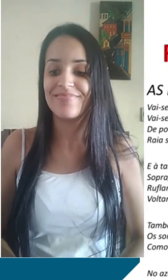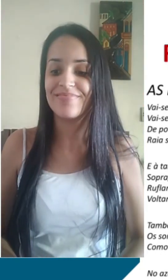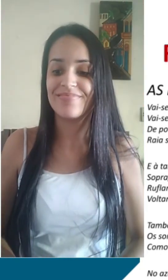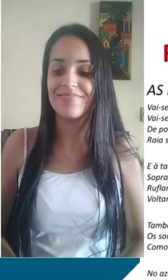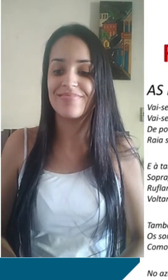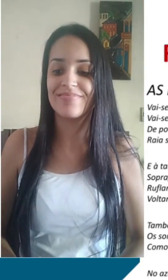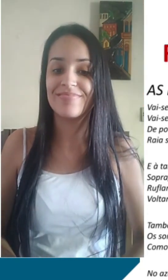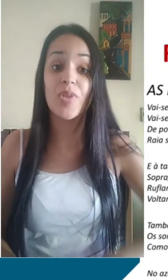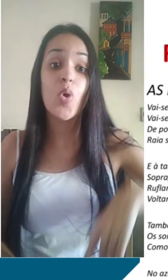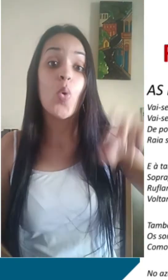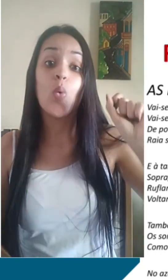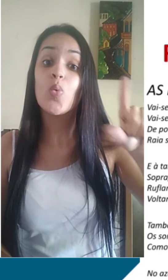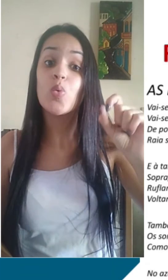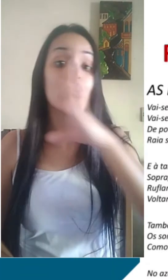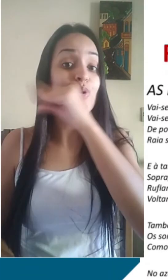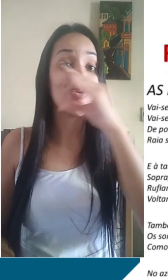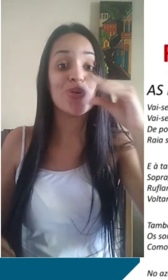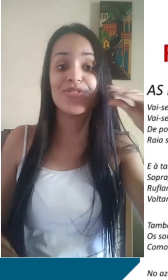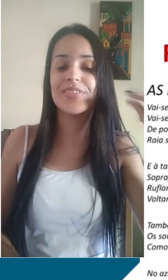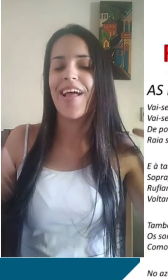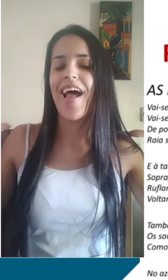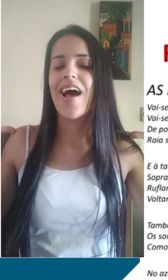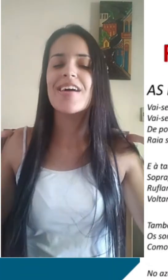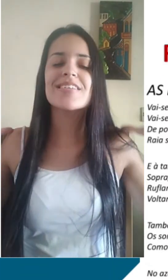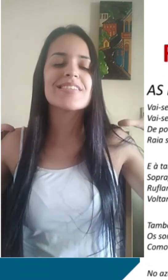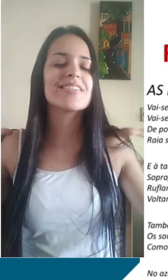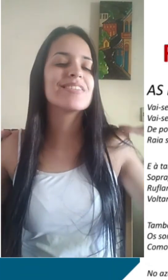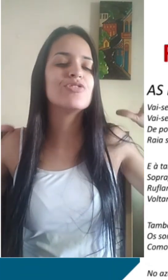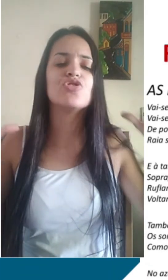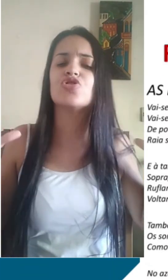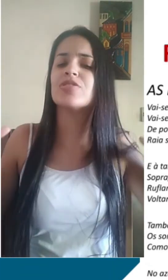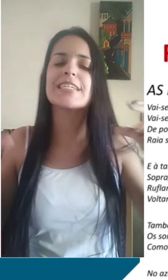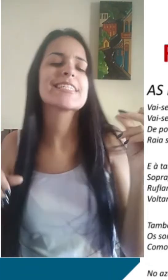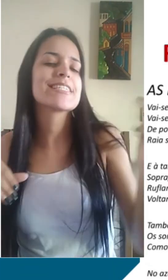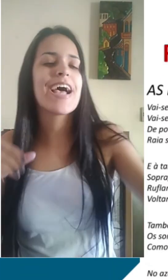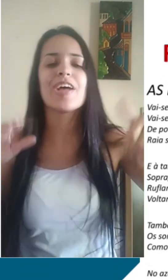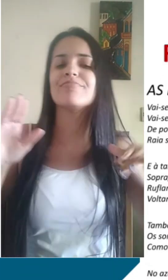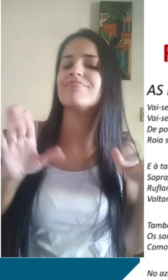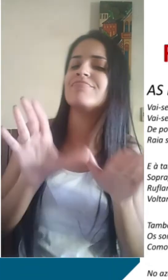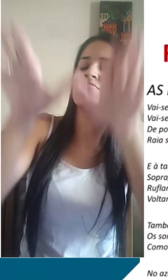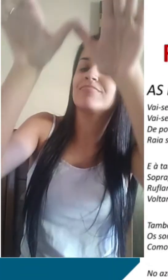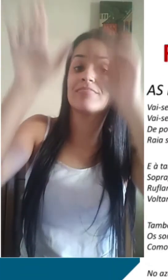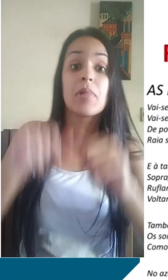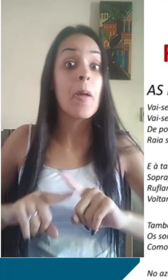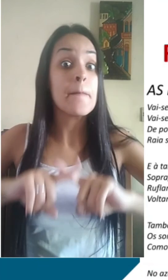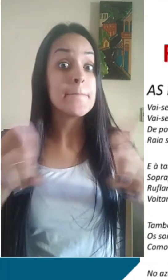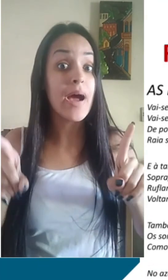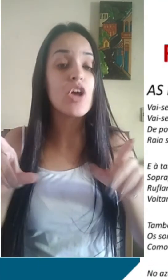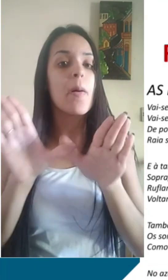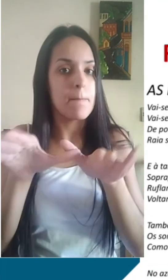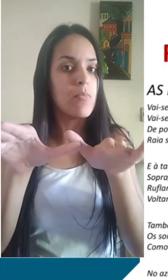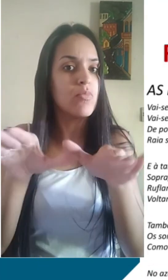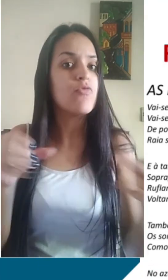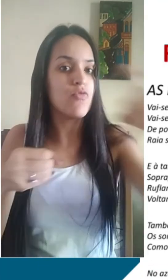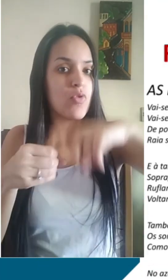adolescência as asas saltam, fogem, mas aos pombais as pombas voltam, e eles